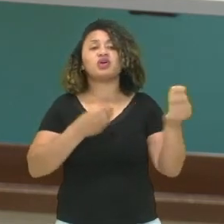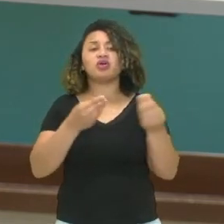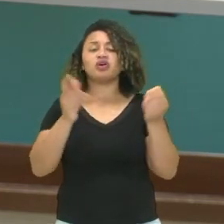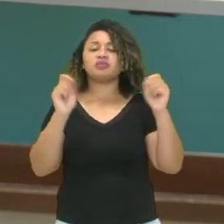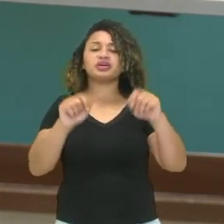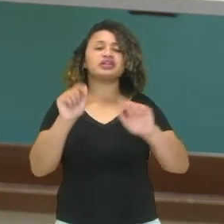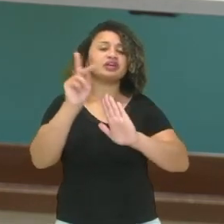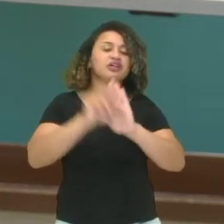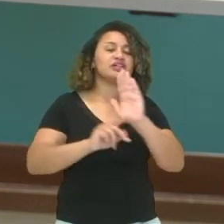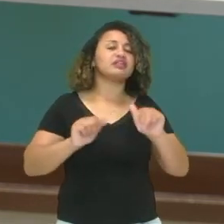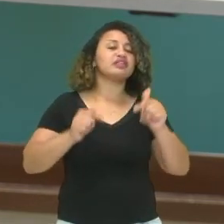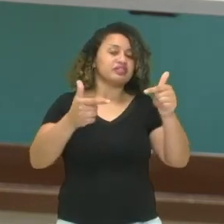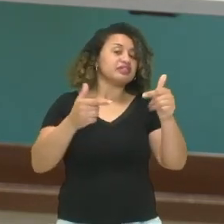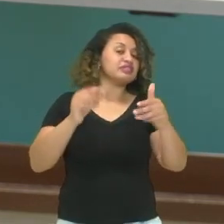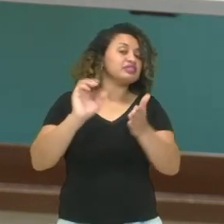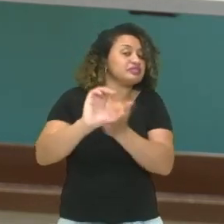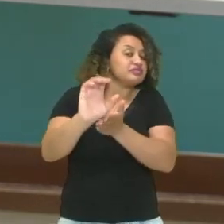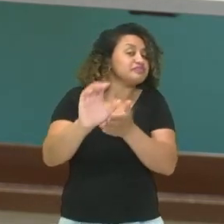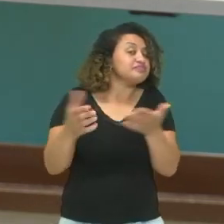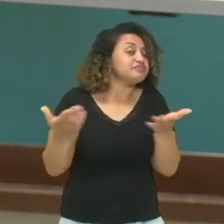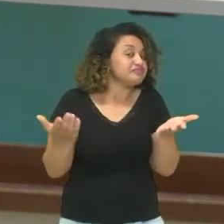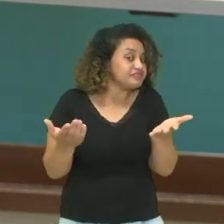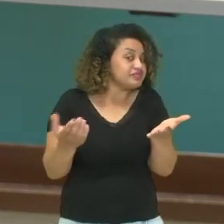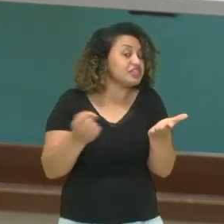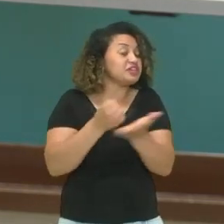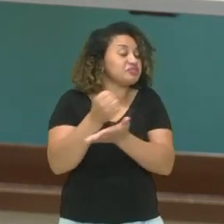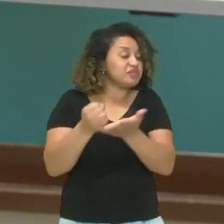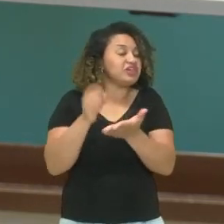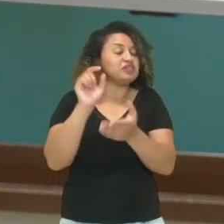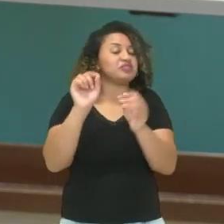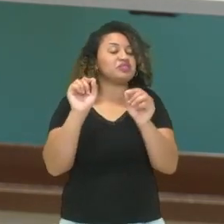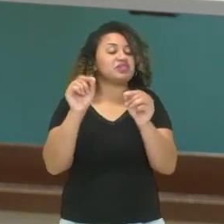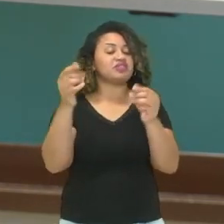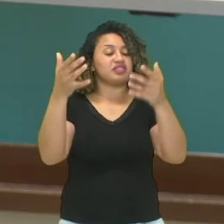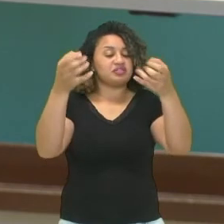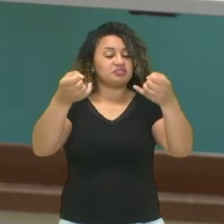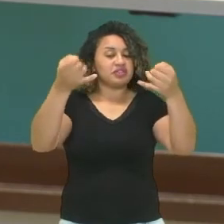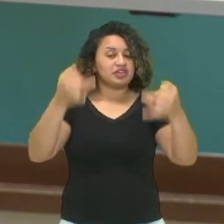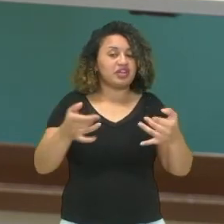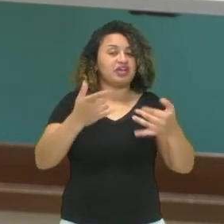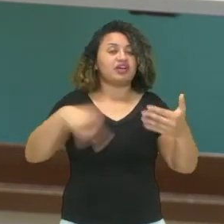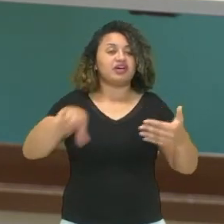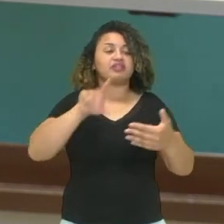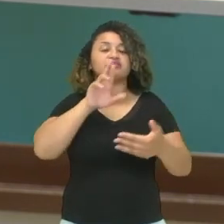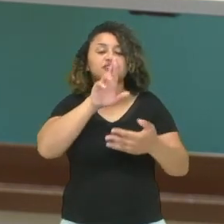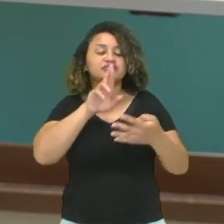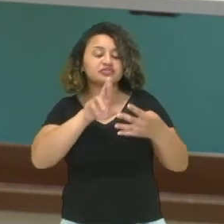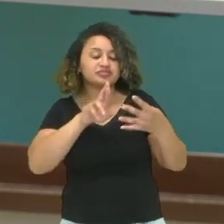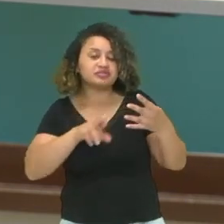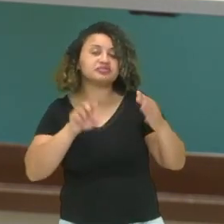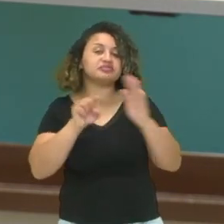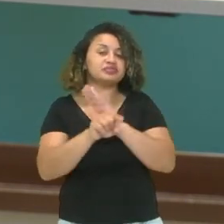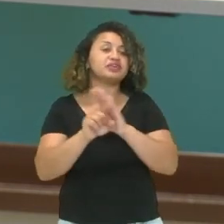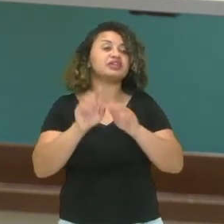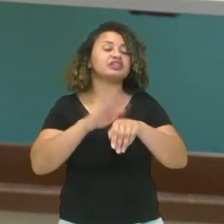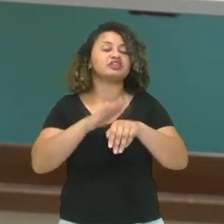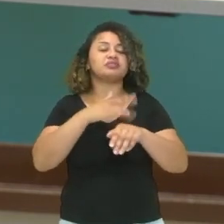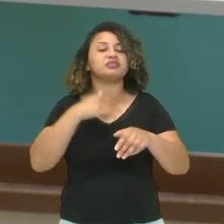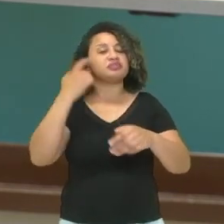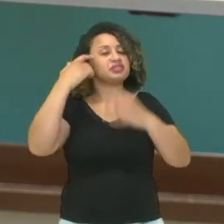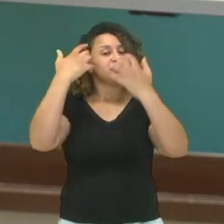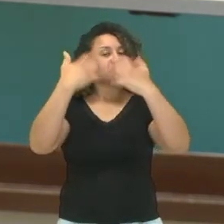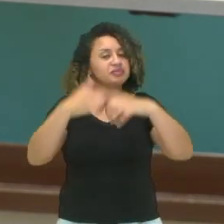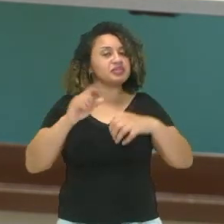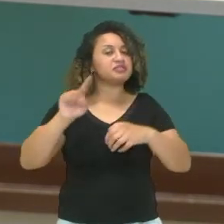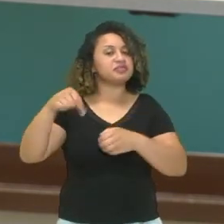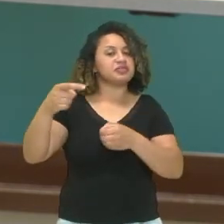de ação desse investimento? Baseado no que nós conversamos, vocês vão responder essas questões, vou dar um tempinho para vocês pensarem